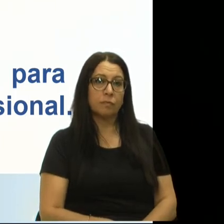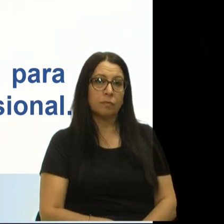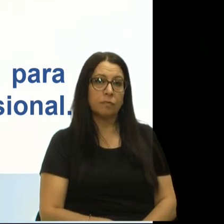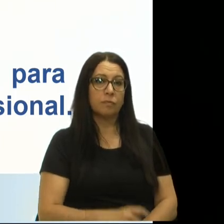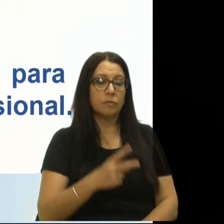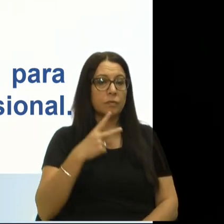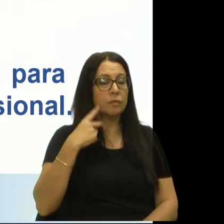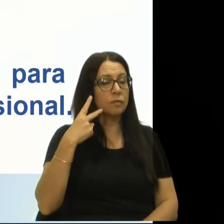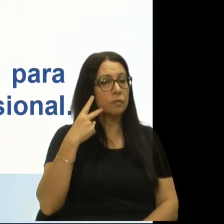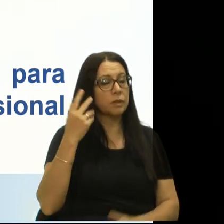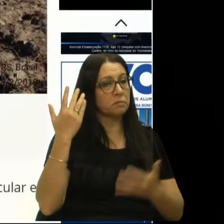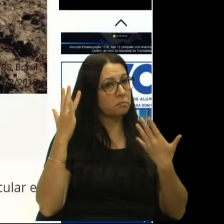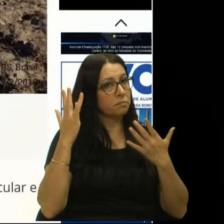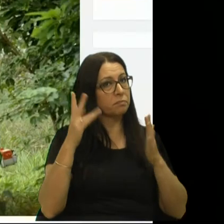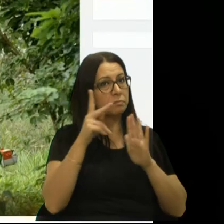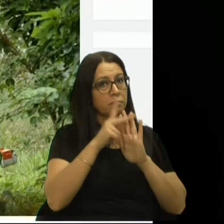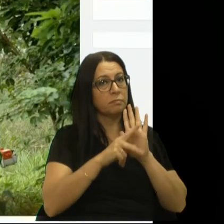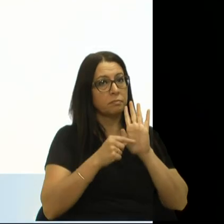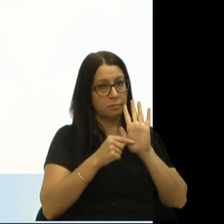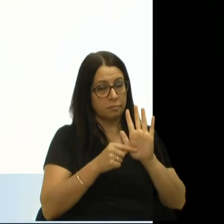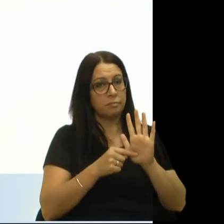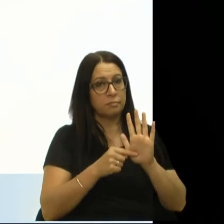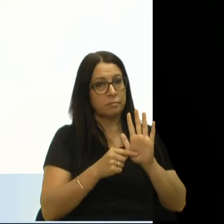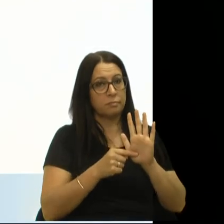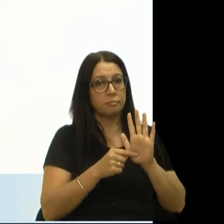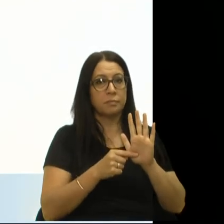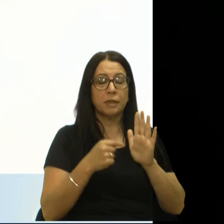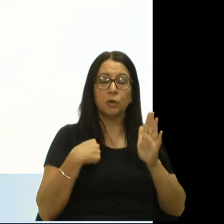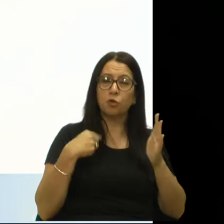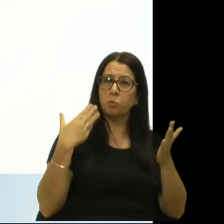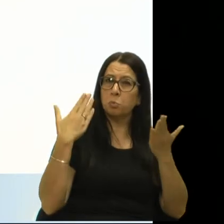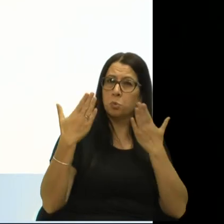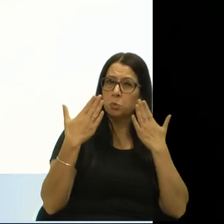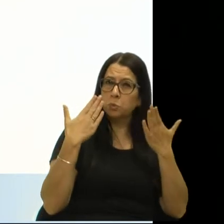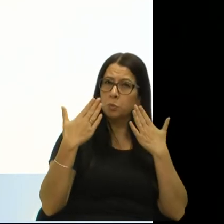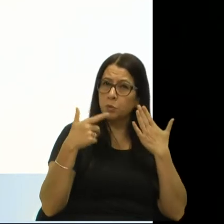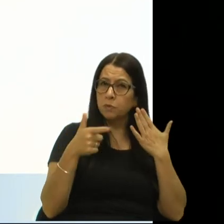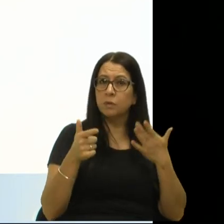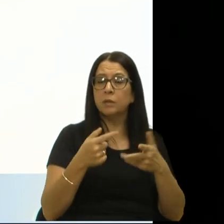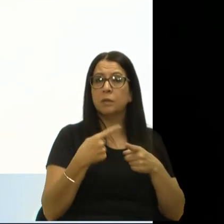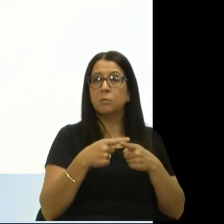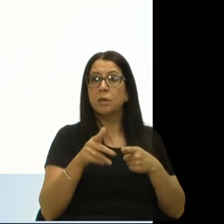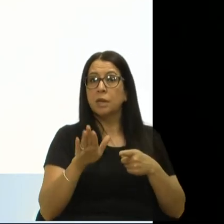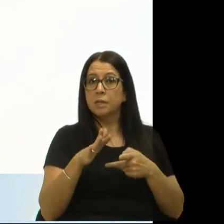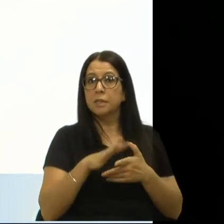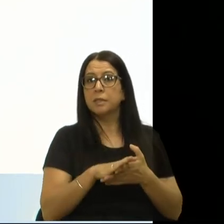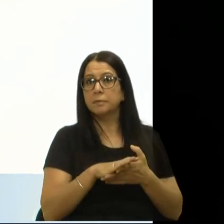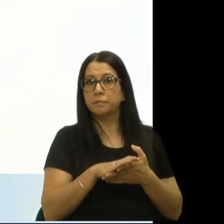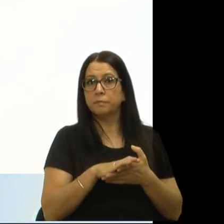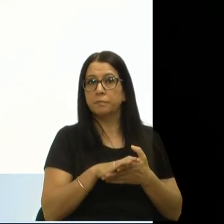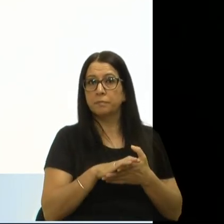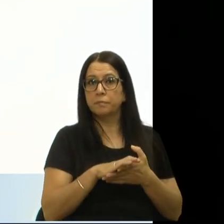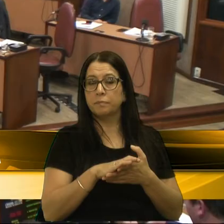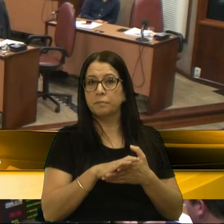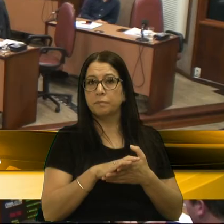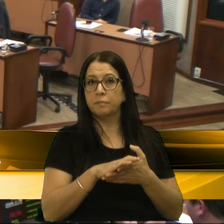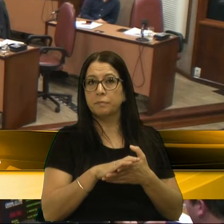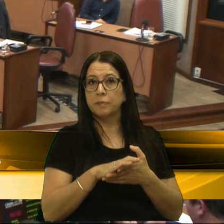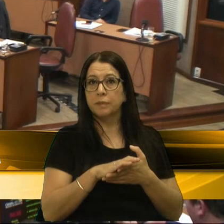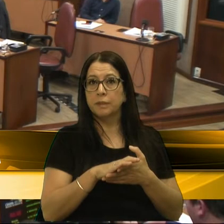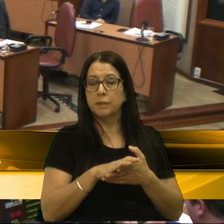Vereadora, parabéns, né, pelo projeto em si. Eu só fiquei com uma dúvida, porque muitas vezes quem abre a